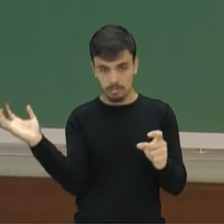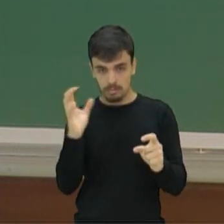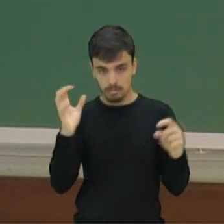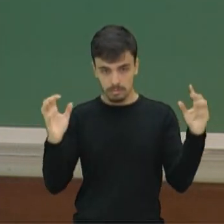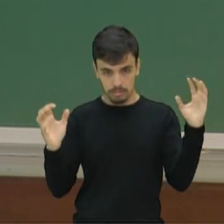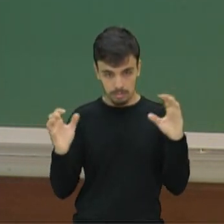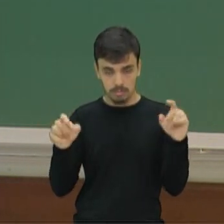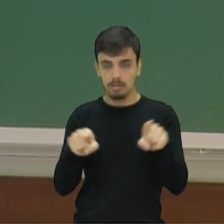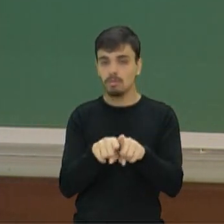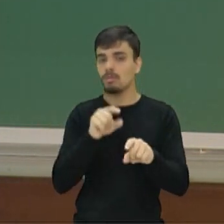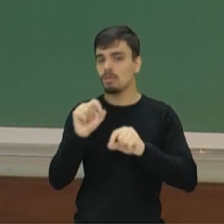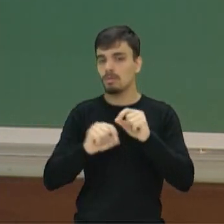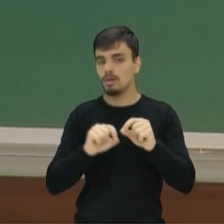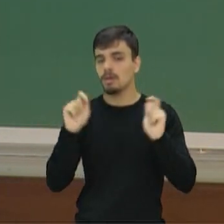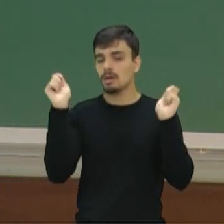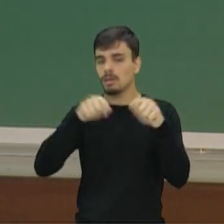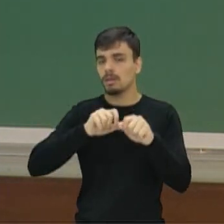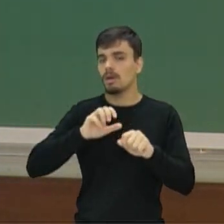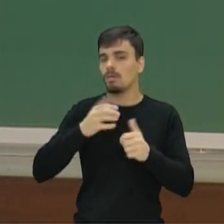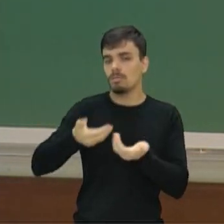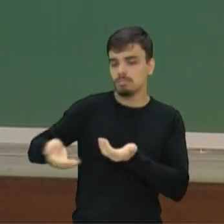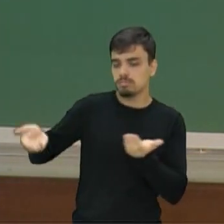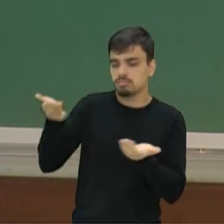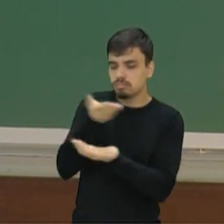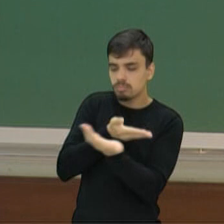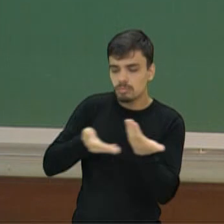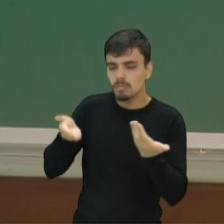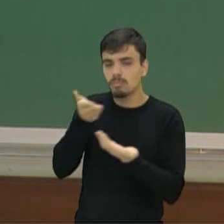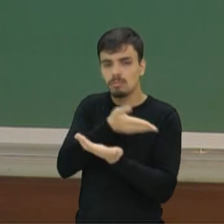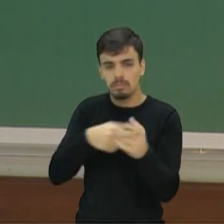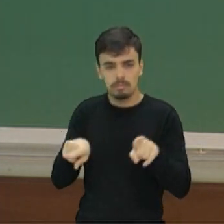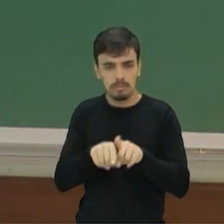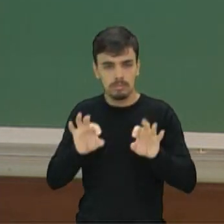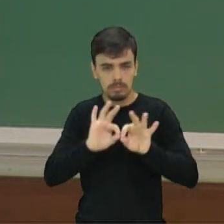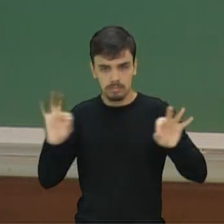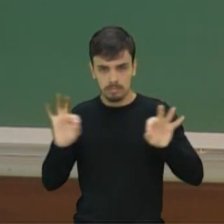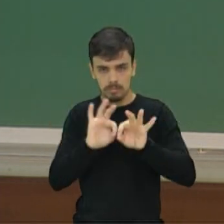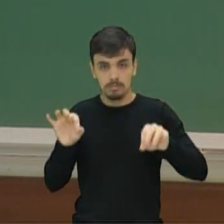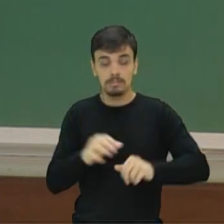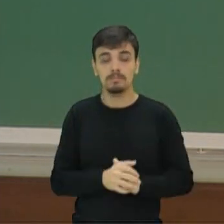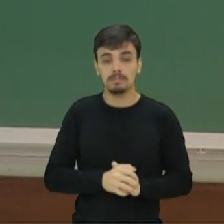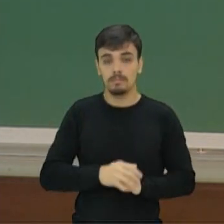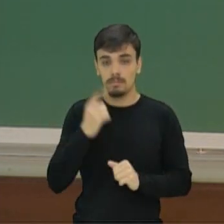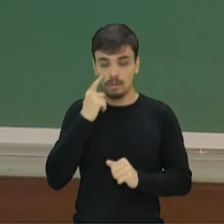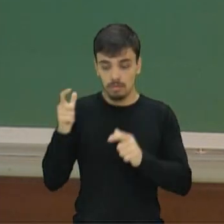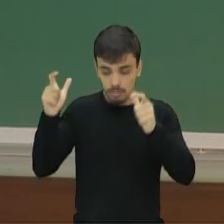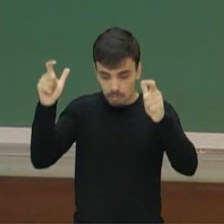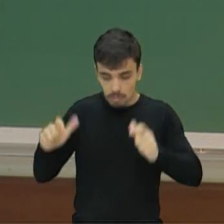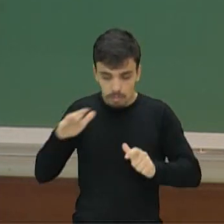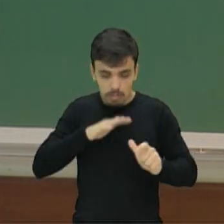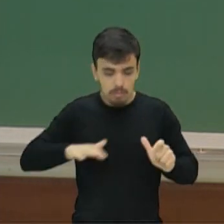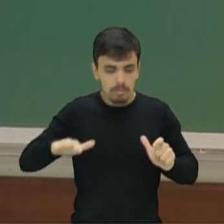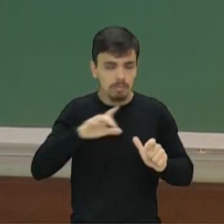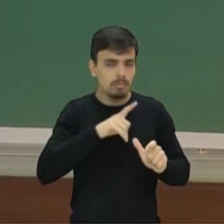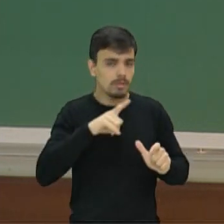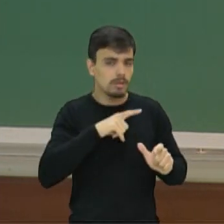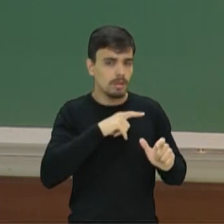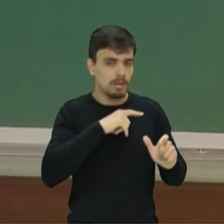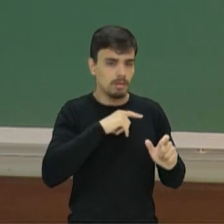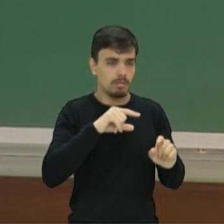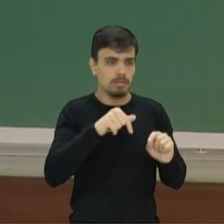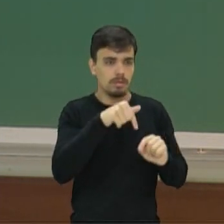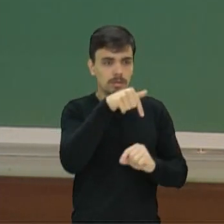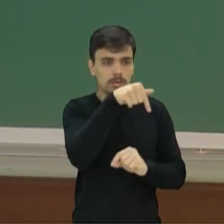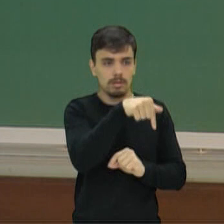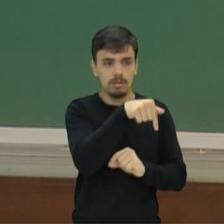com campo. Por isso que ocorre a interação à distância. Pessoal, o campo, lembre-se, se eu tenho uma carga